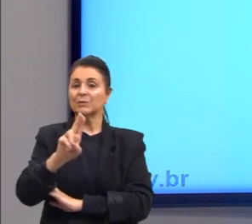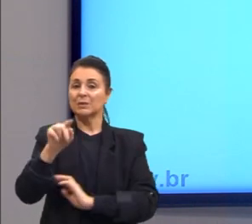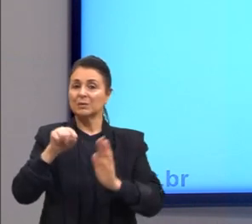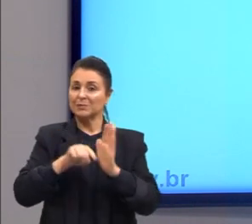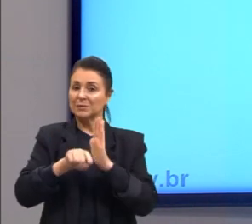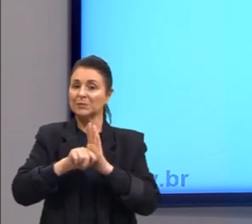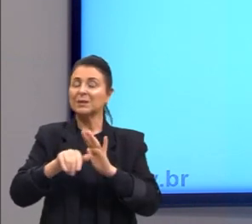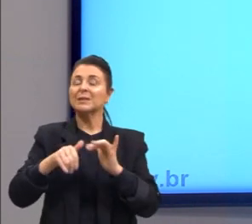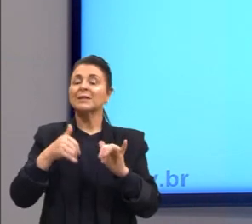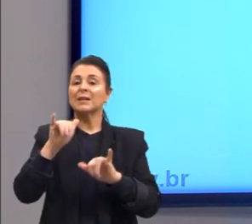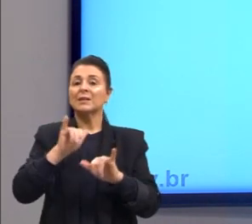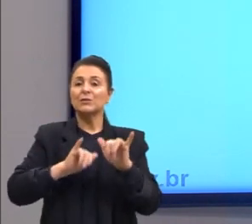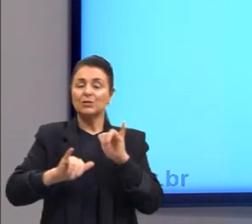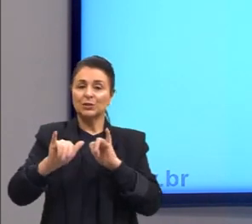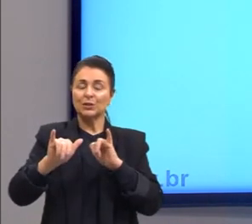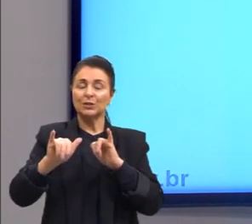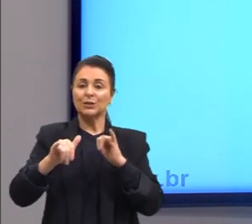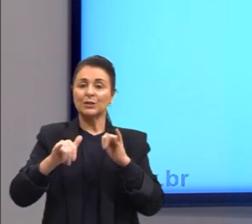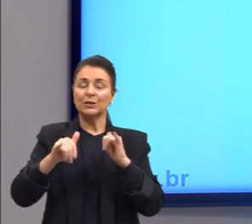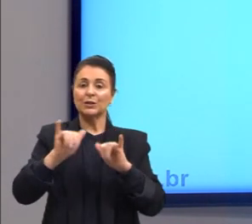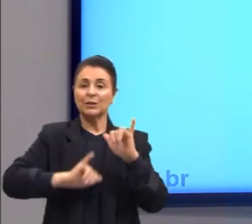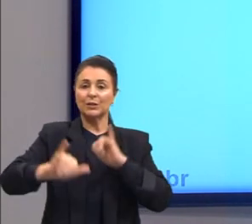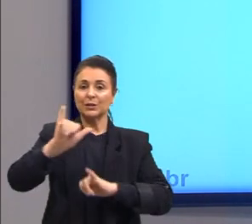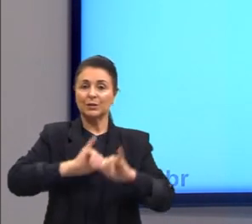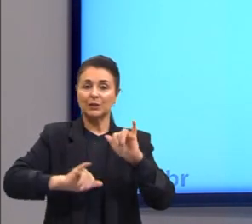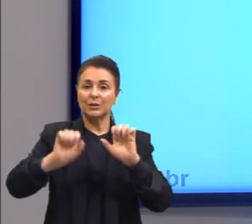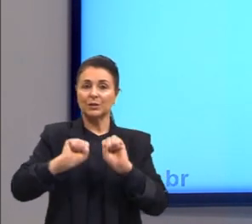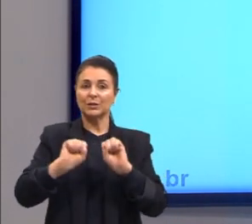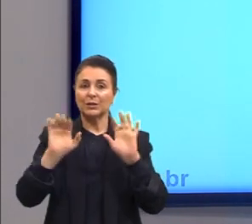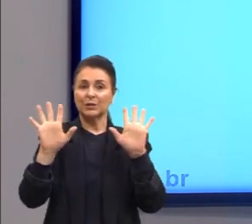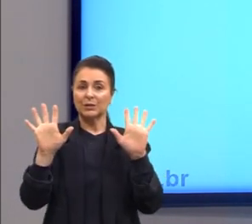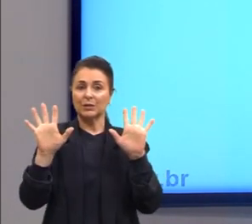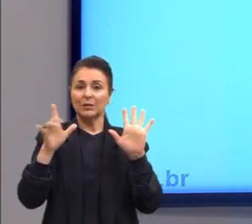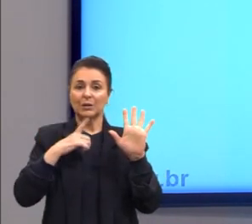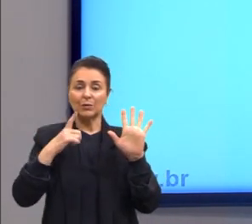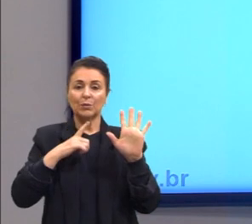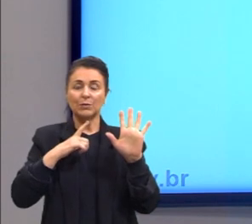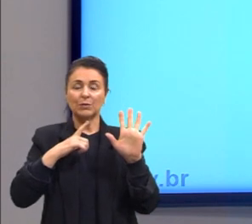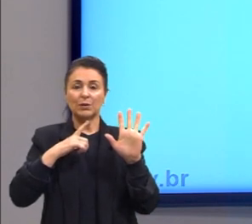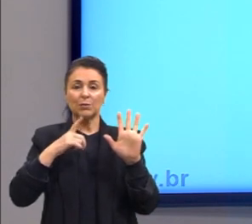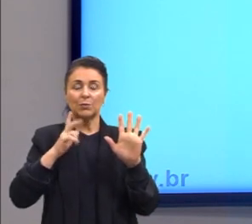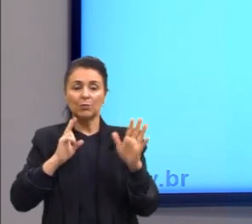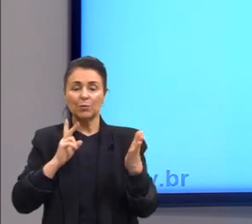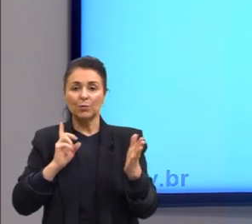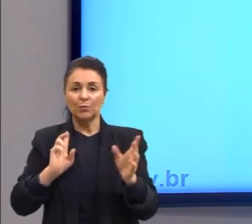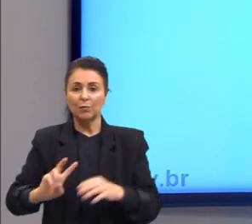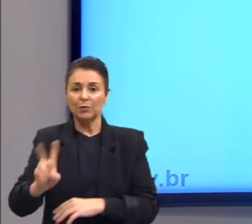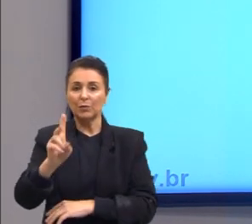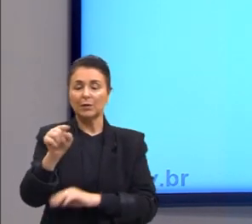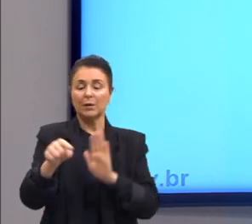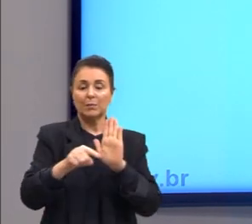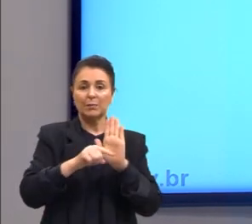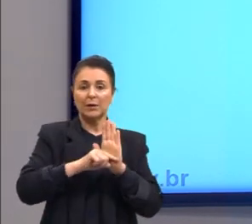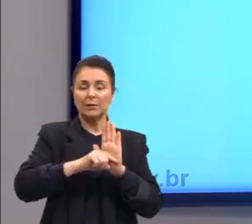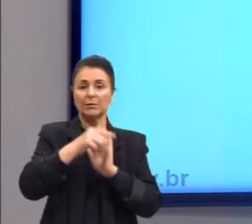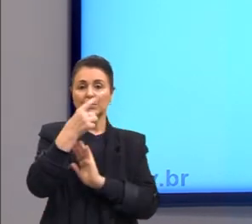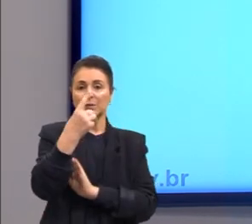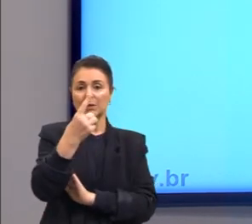sei que o Mestre aí solução fazendo esse cálculo eu consigo chegar no valor de - 121